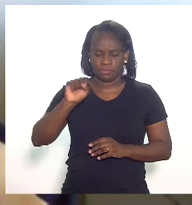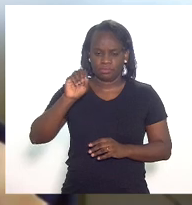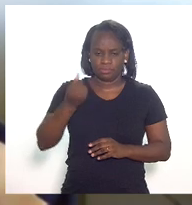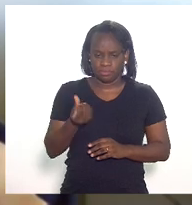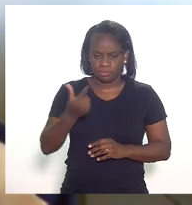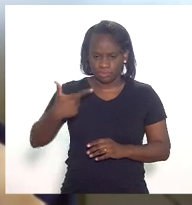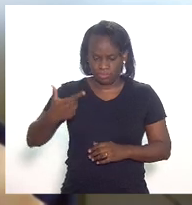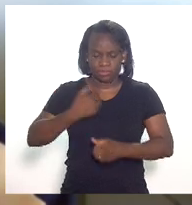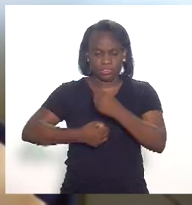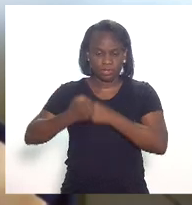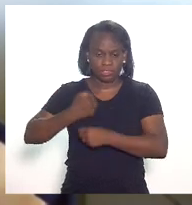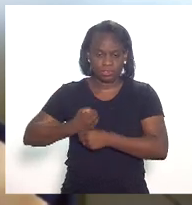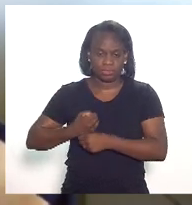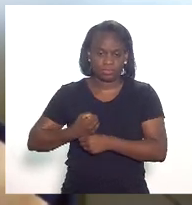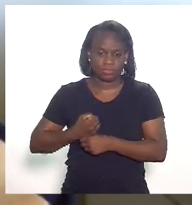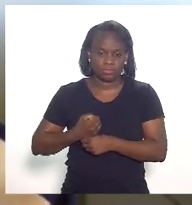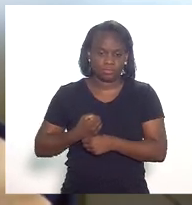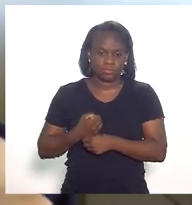5862 de